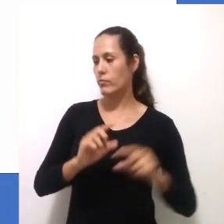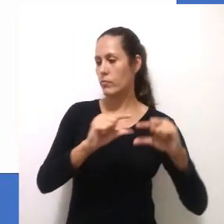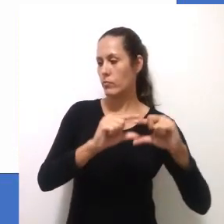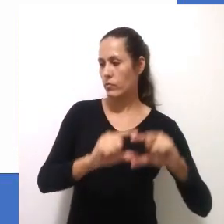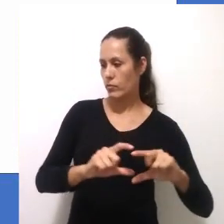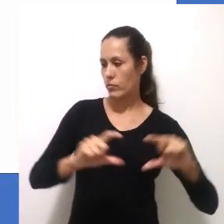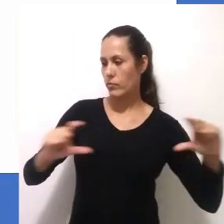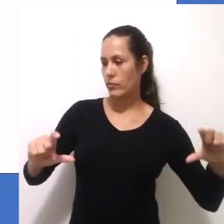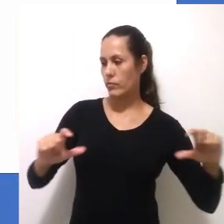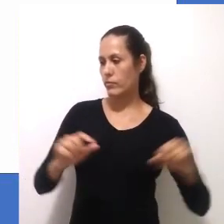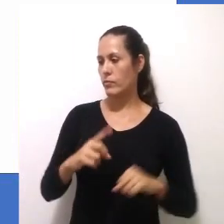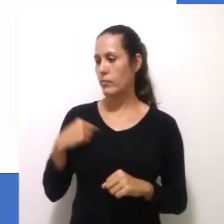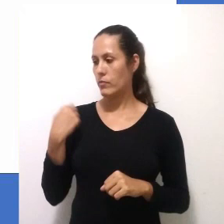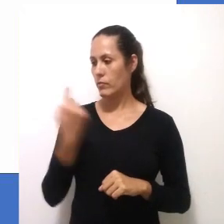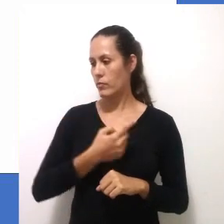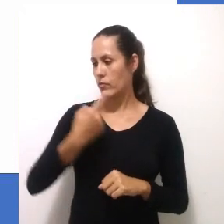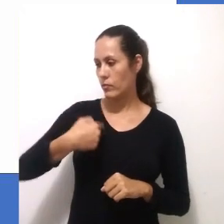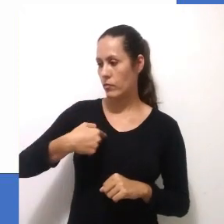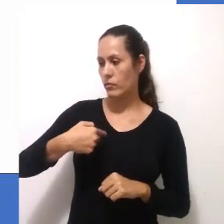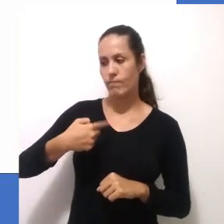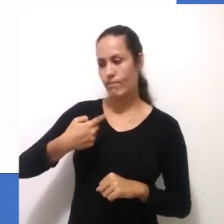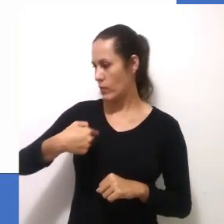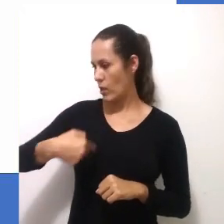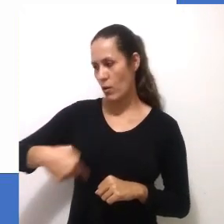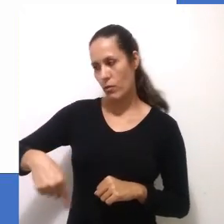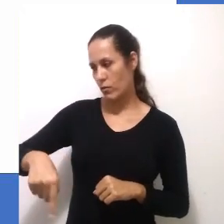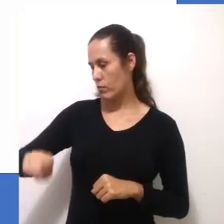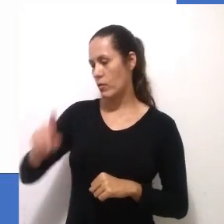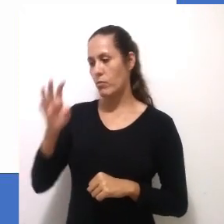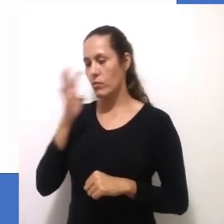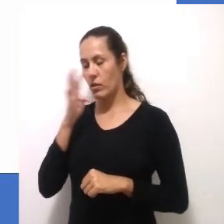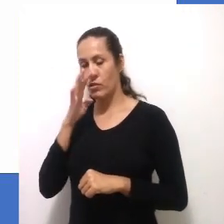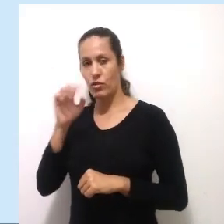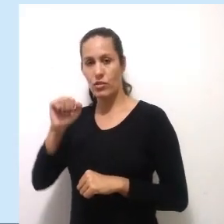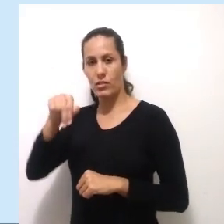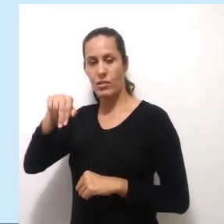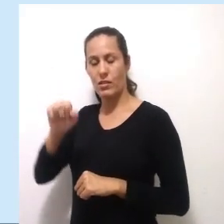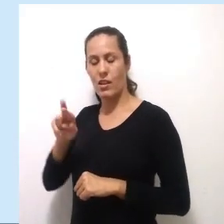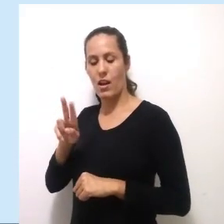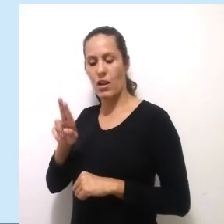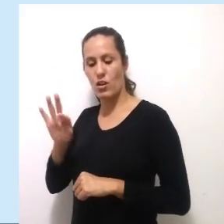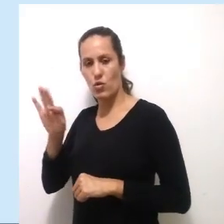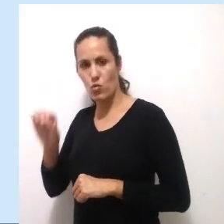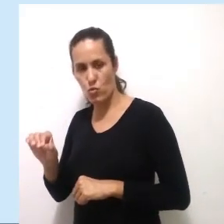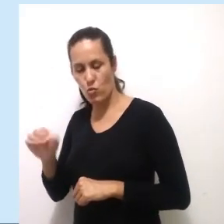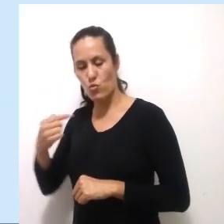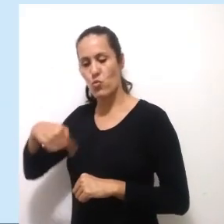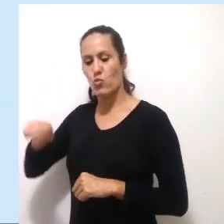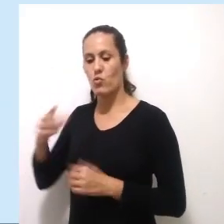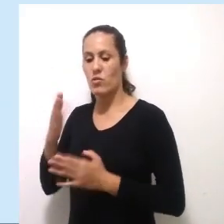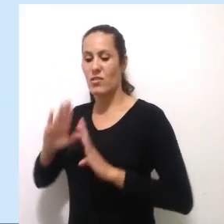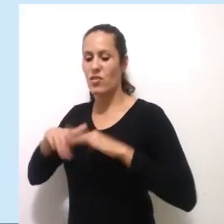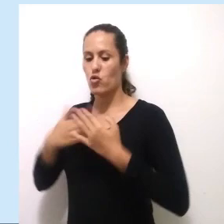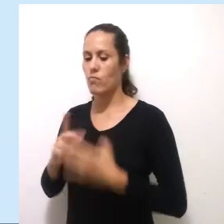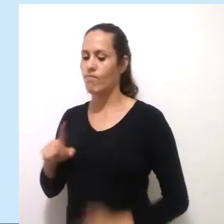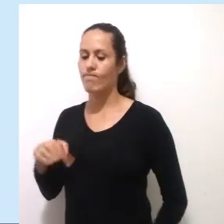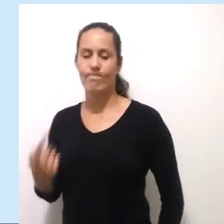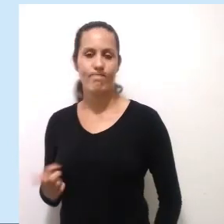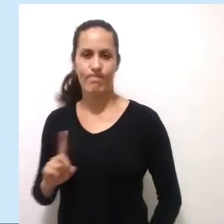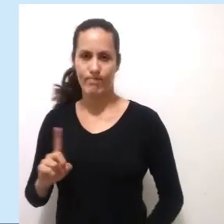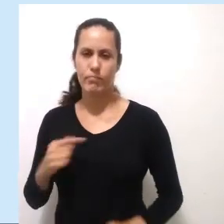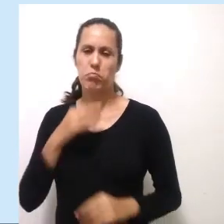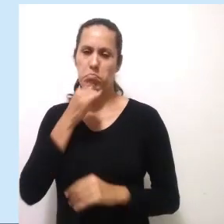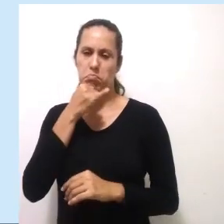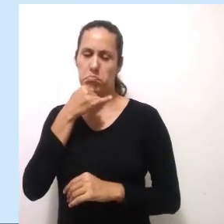are not going to watch Naruto after school. Nós não estamos indo assistir Naruto depois da